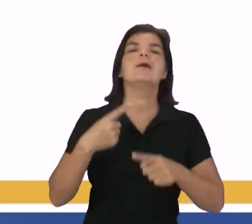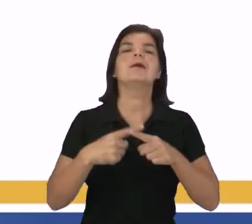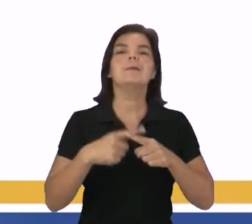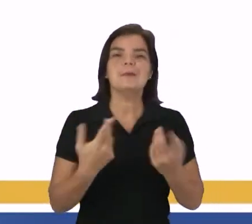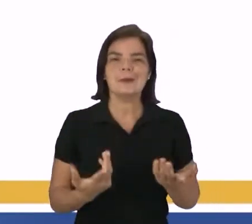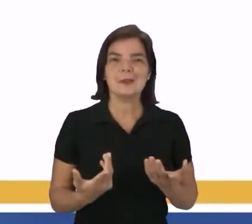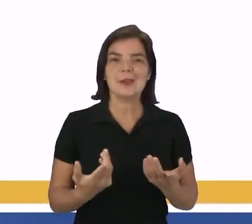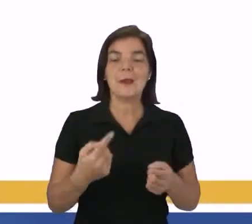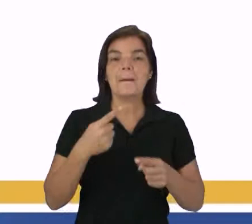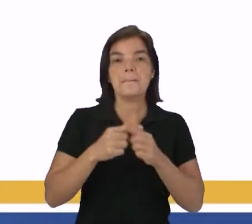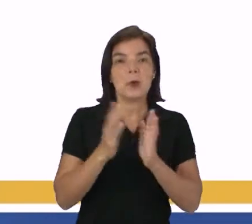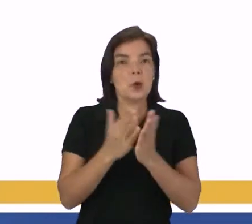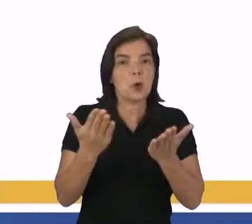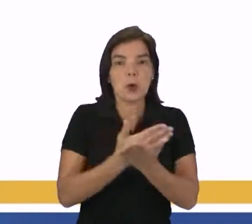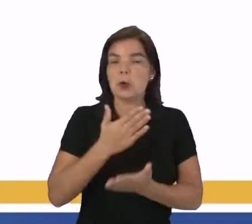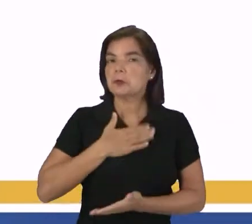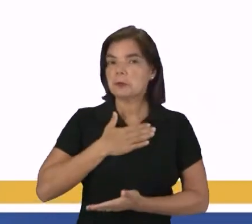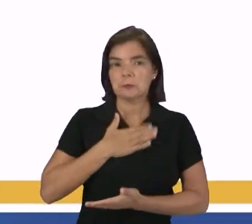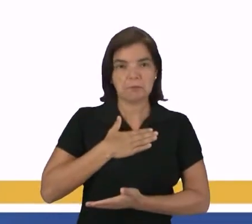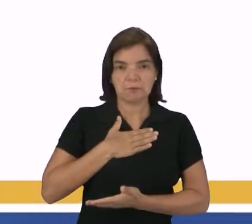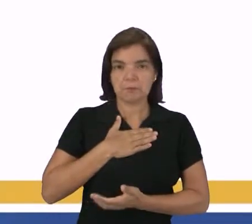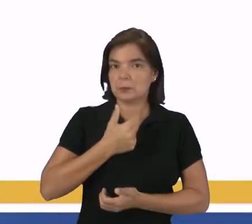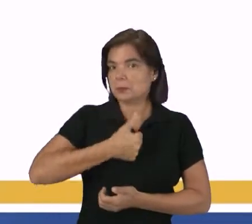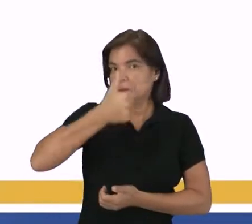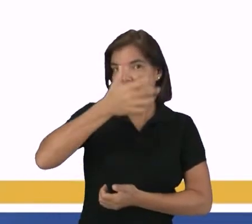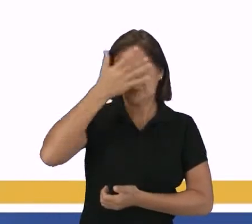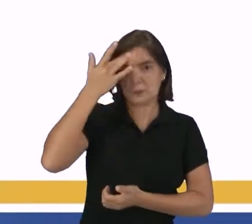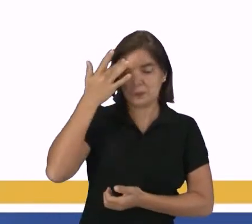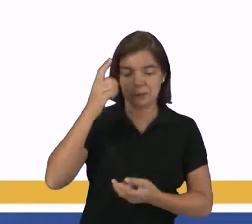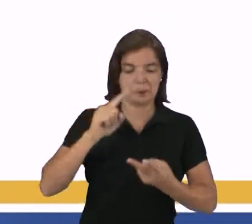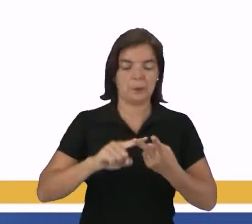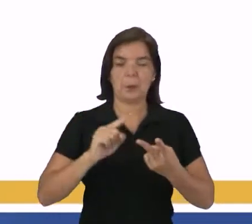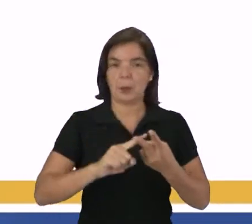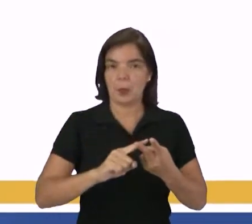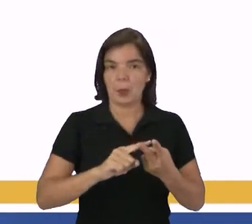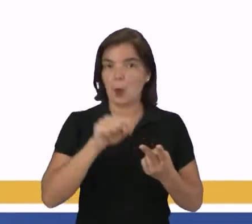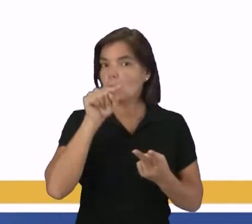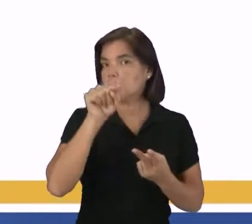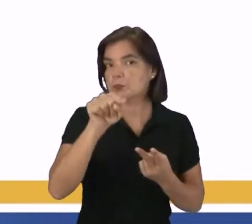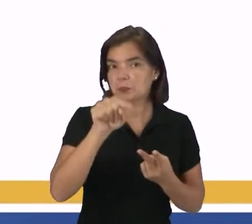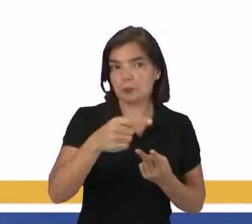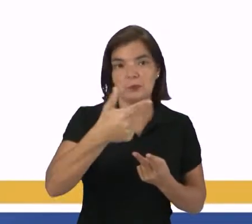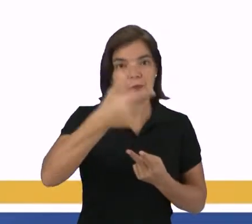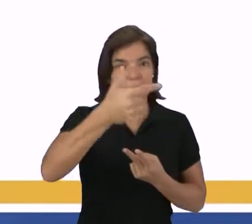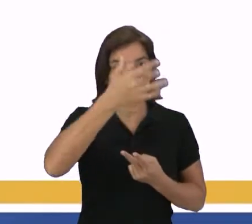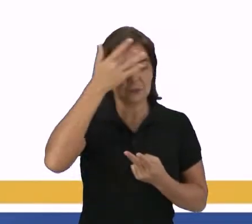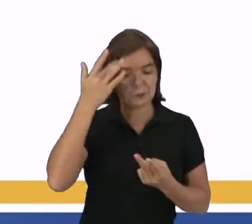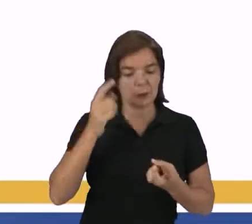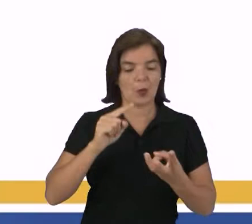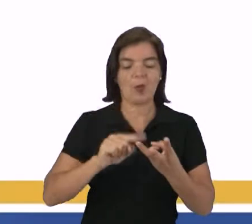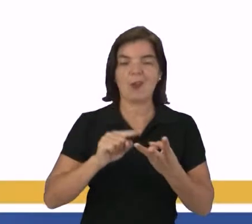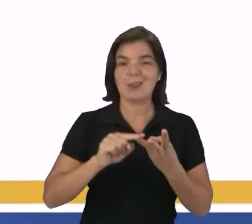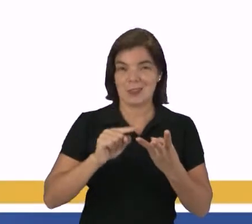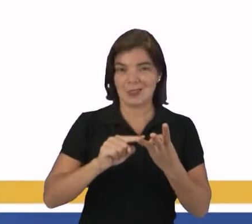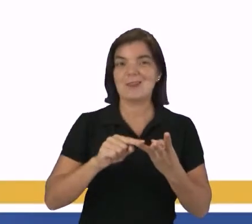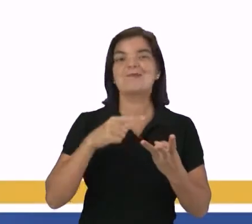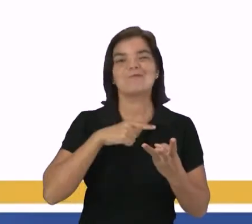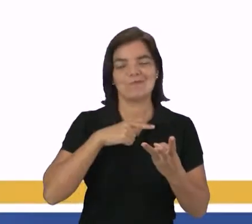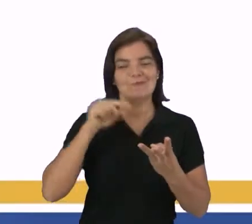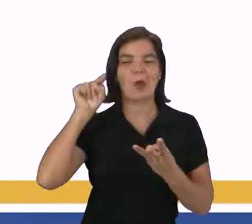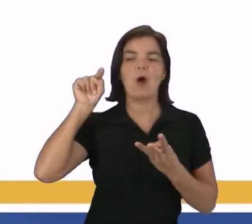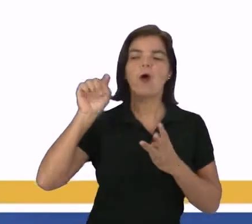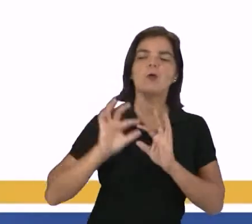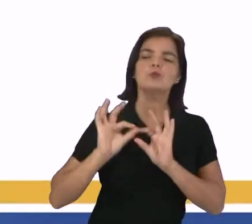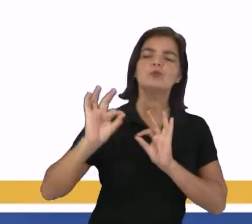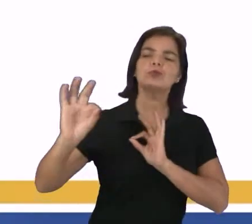quê? Porque o livro não está mais comigo, que é a primeira pessoa, não está mais contigo, que é a segunda pessoa, mas o livro